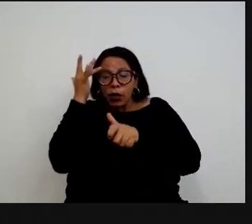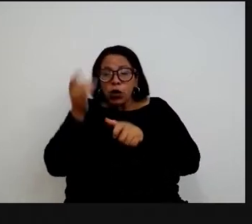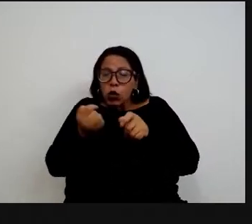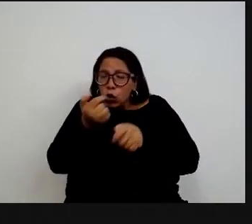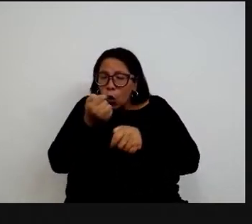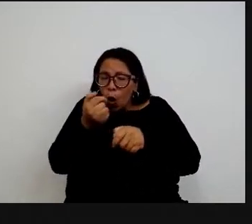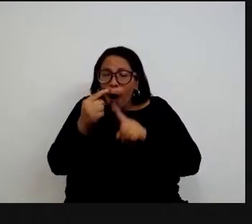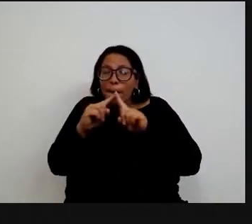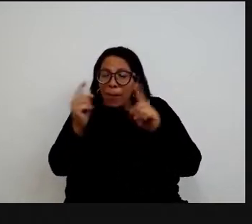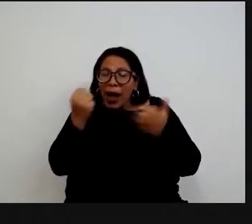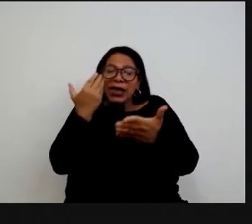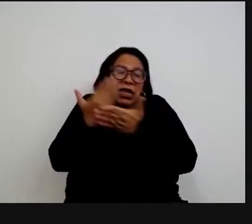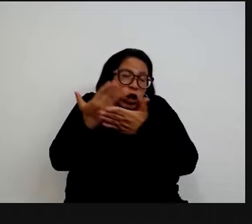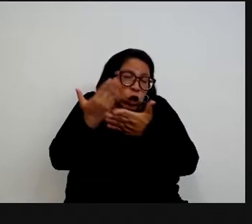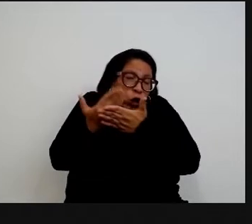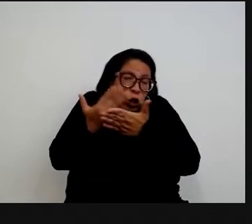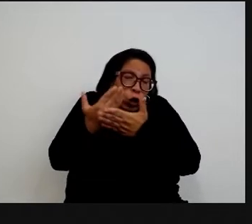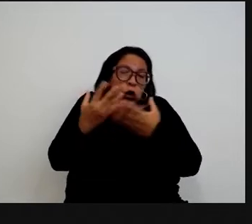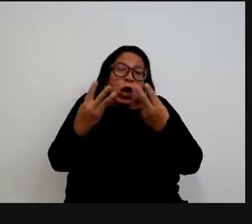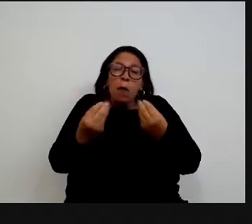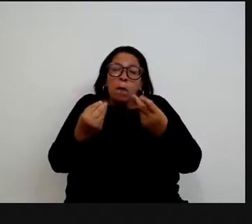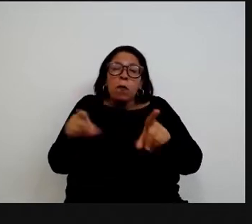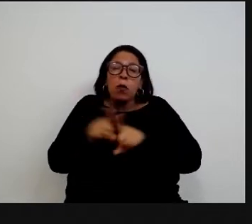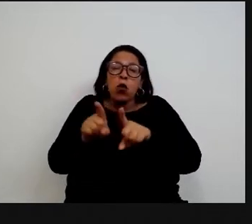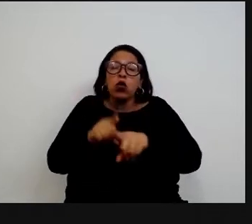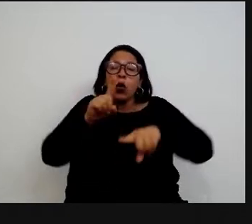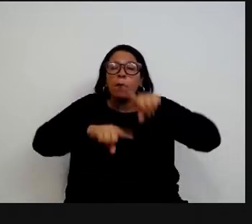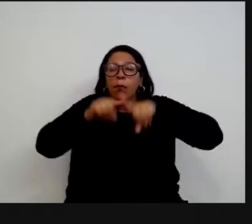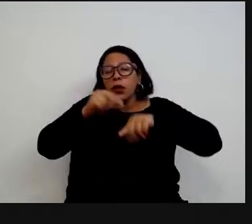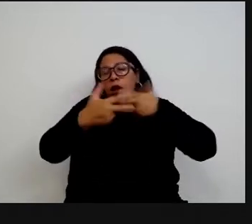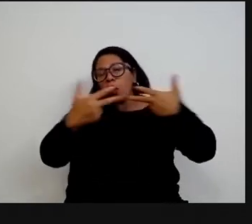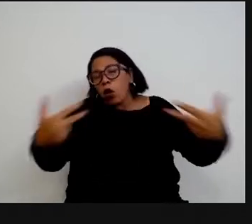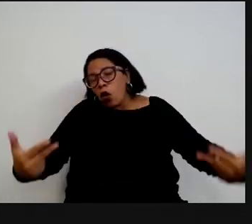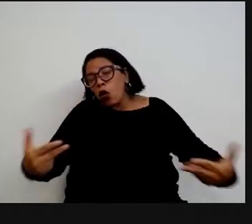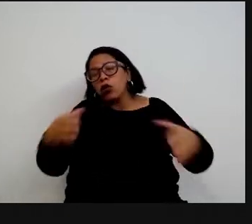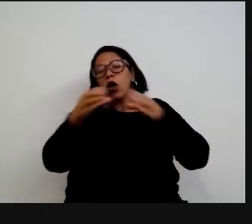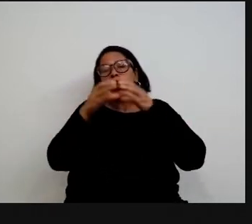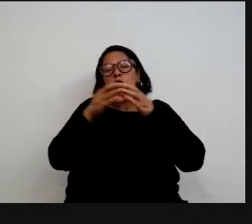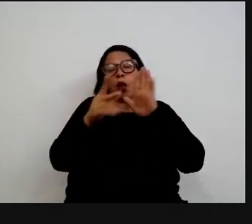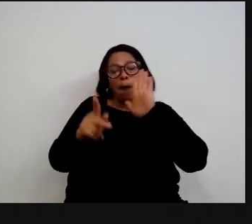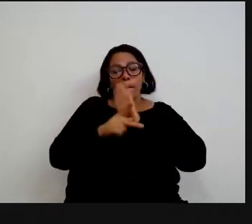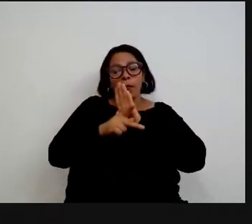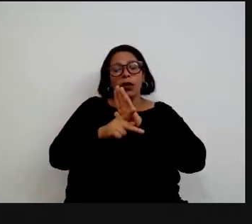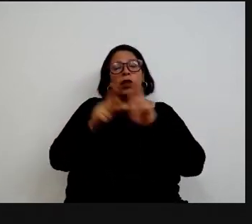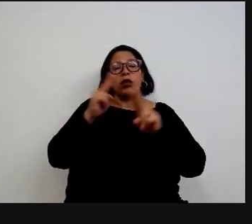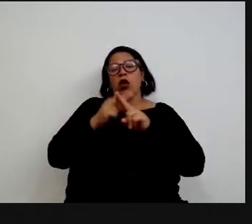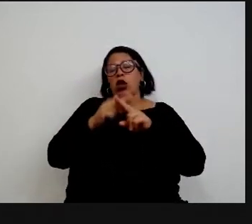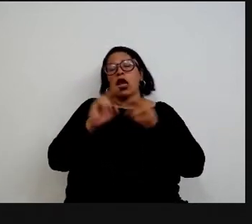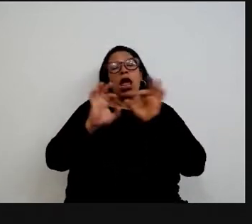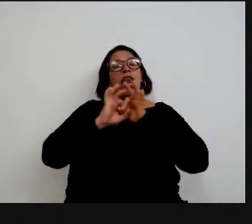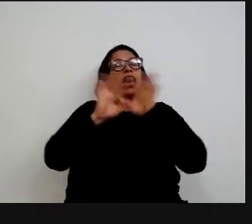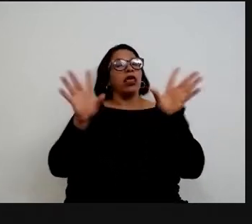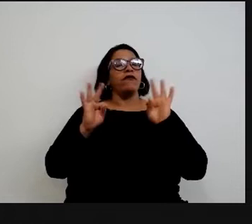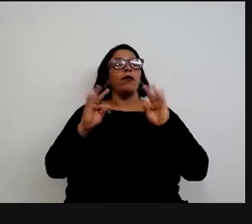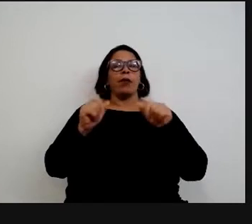estuda bastante para que a gente sempre coloque aí os melhores materiais de educação corporativa à disposição de todos.